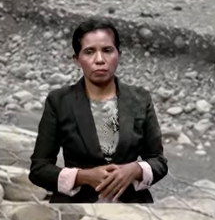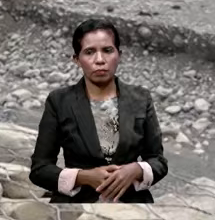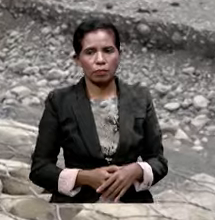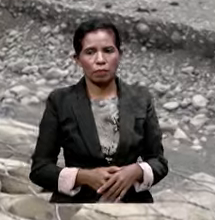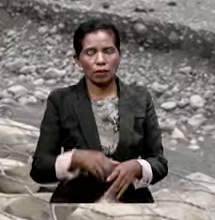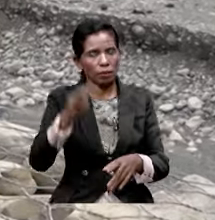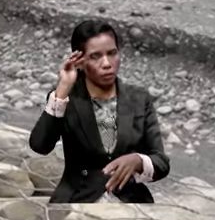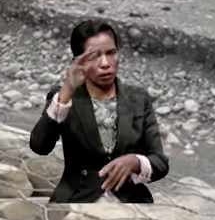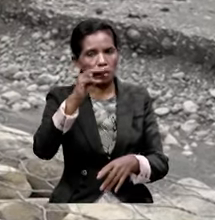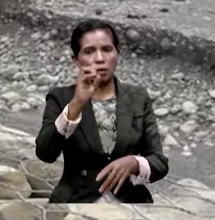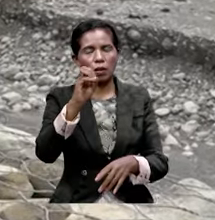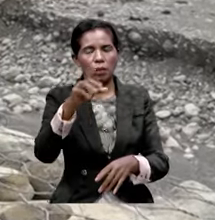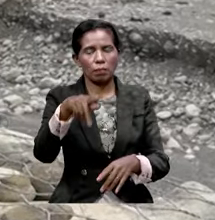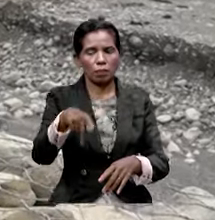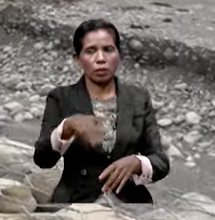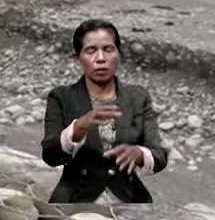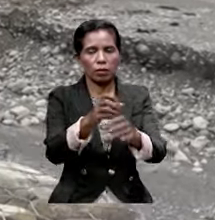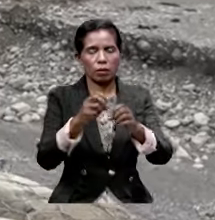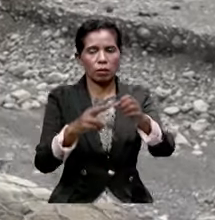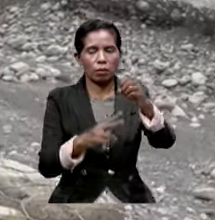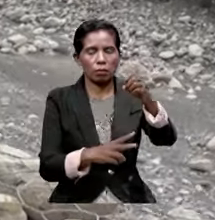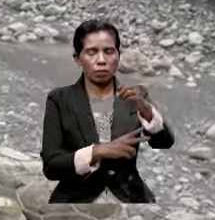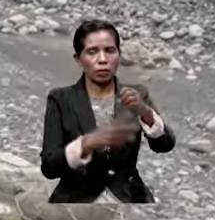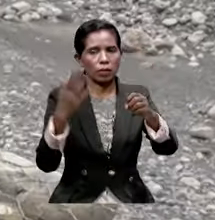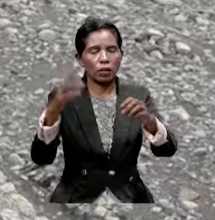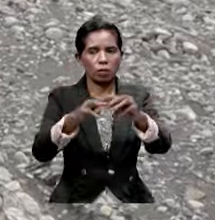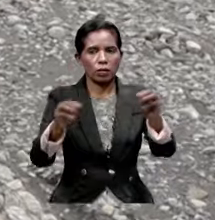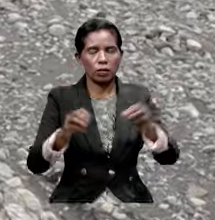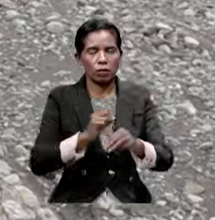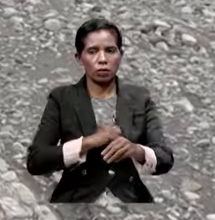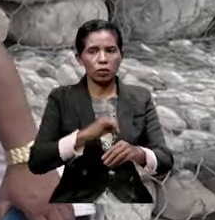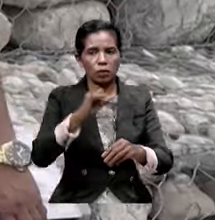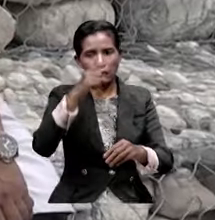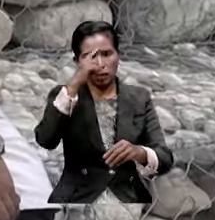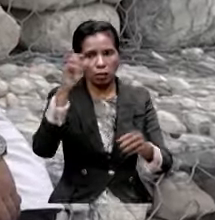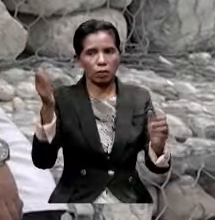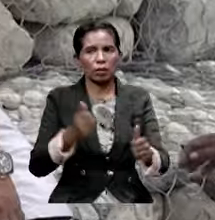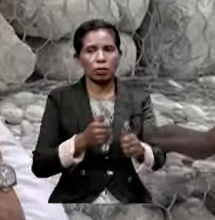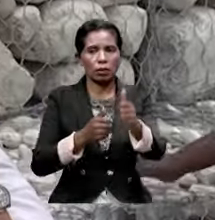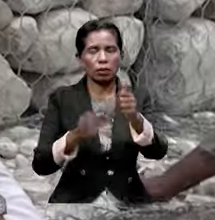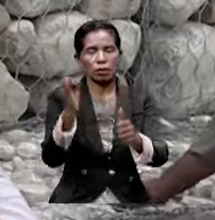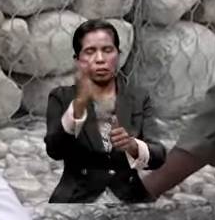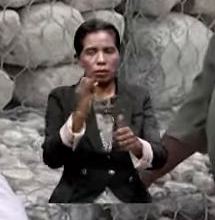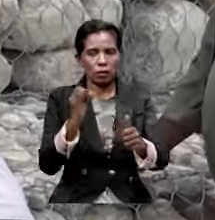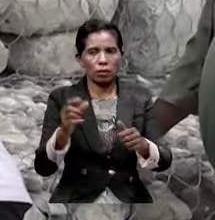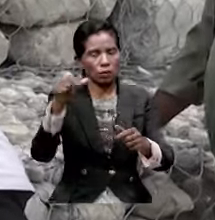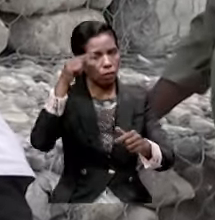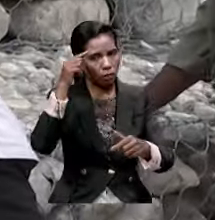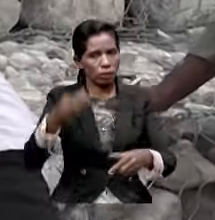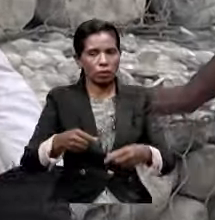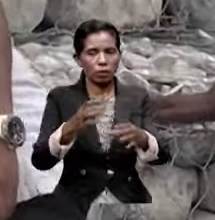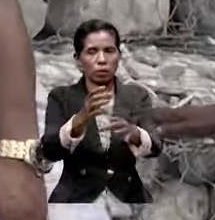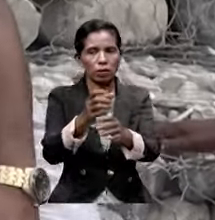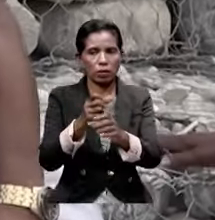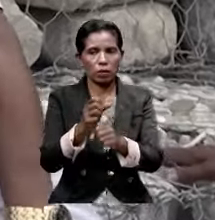Ministério de Obras Públicas sobre o Barazem, Ponte Raiqueta, em município de Covalima, tamba latuir desenho no governo FOU. A foi sobre o